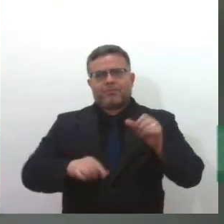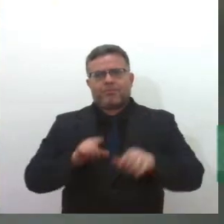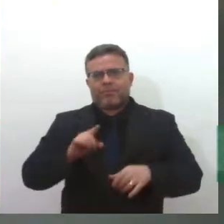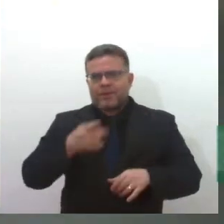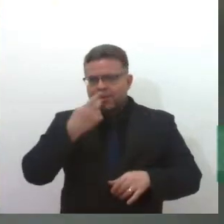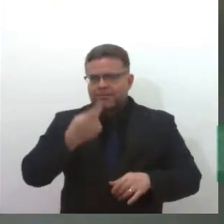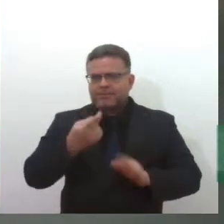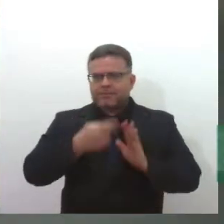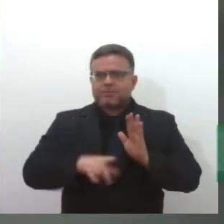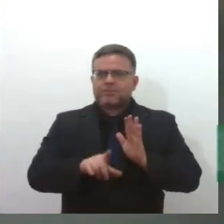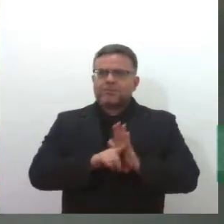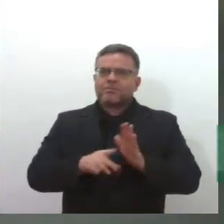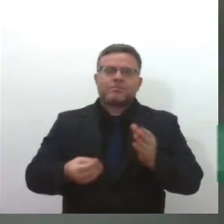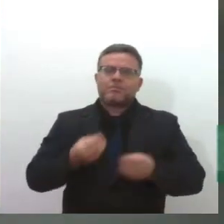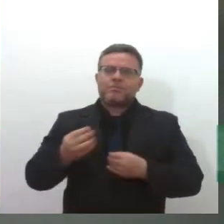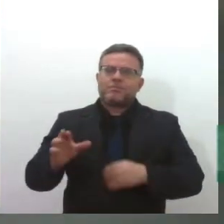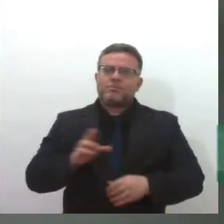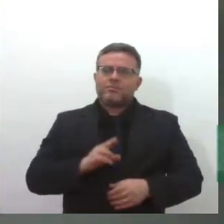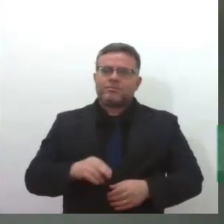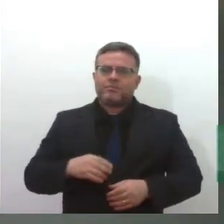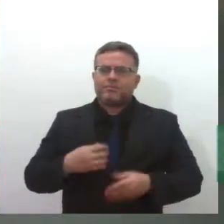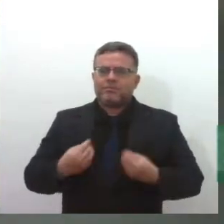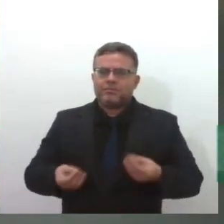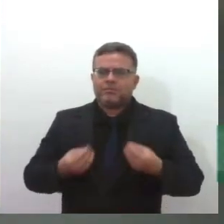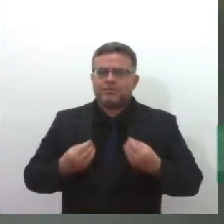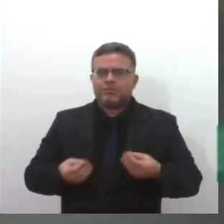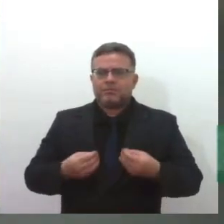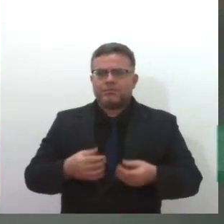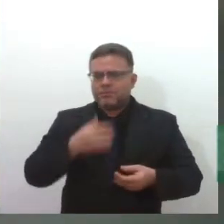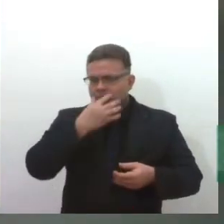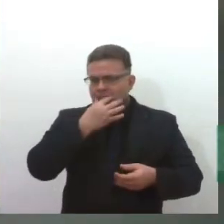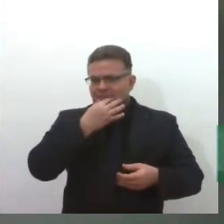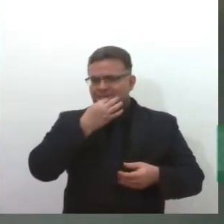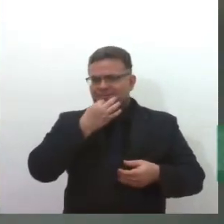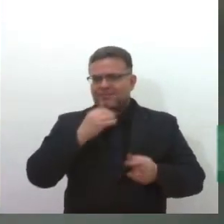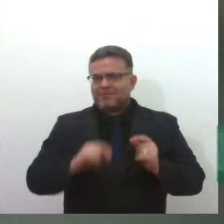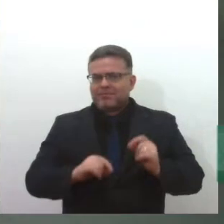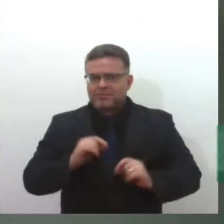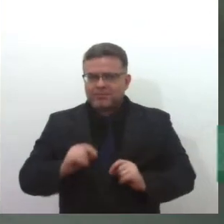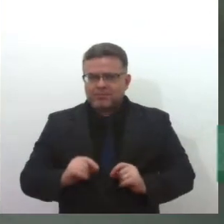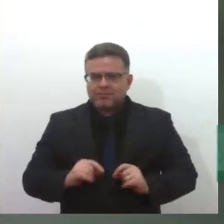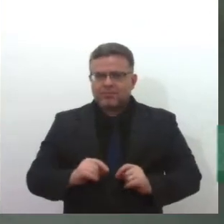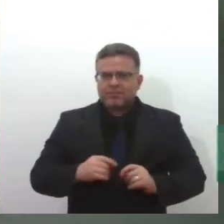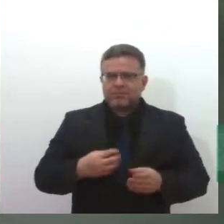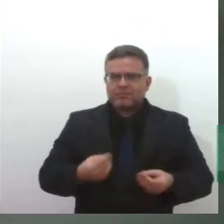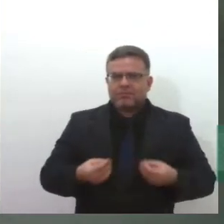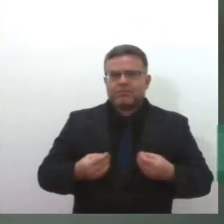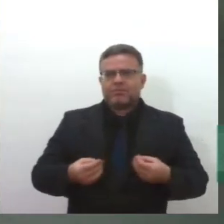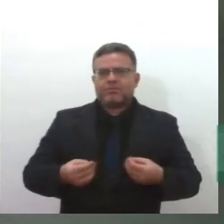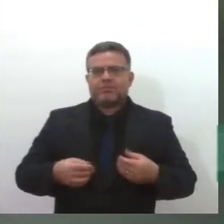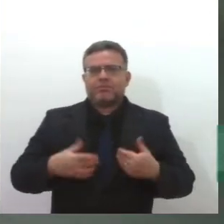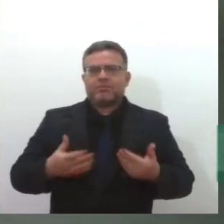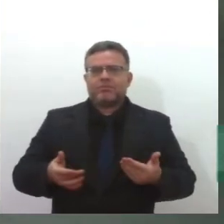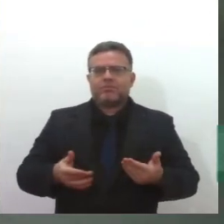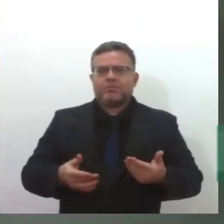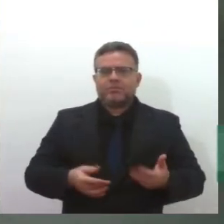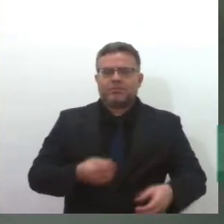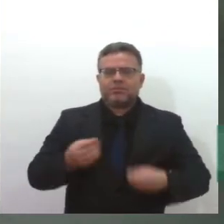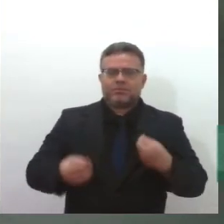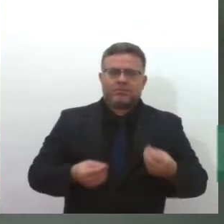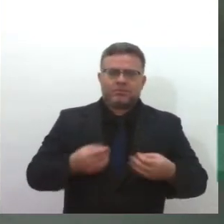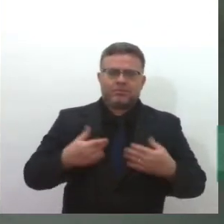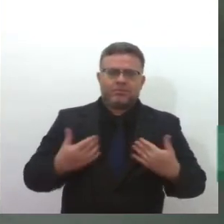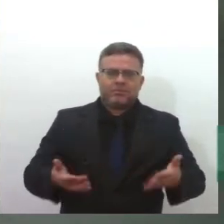PL? Bom, em relação a essas questões que são do interesse, obviamente, da sociedade civil,